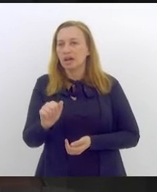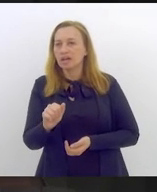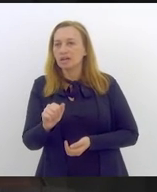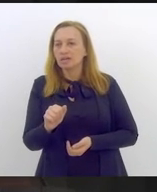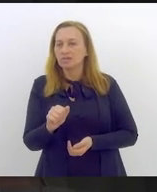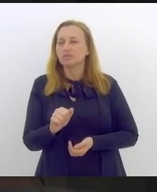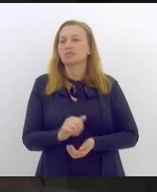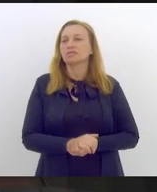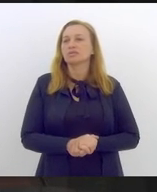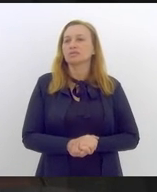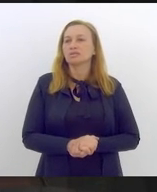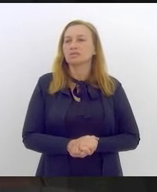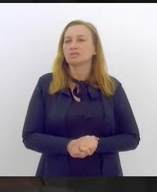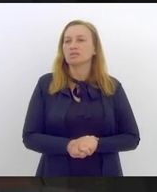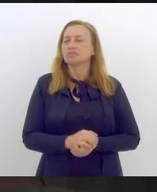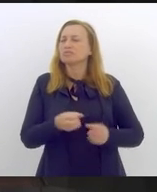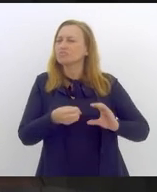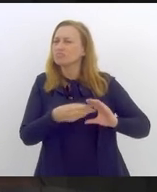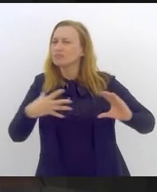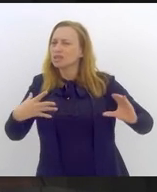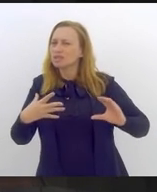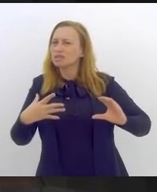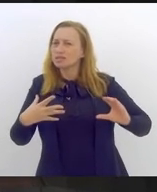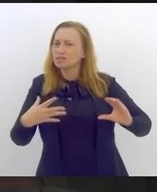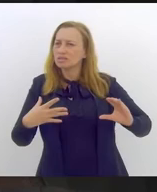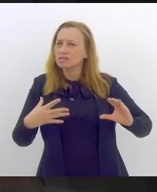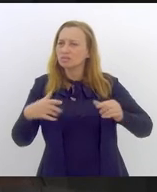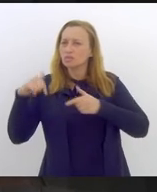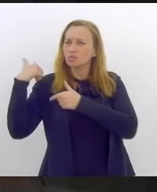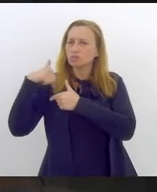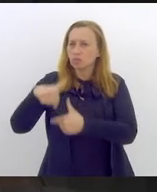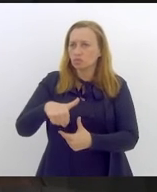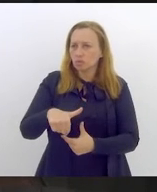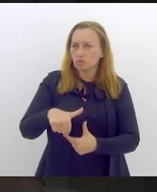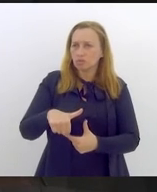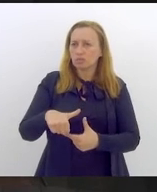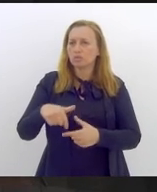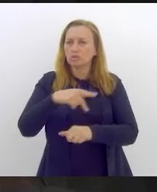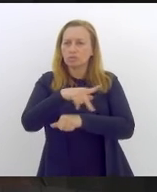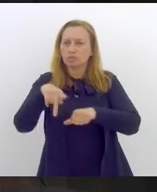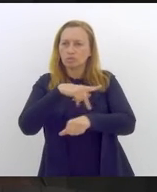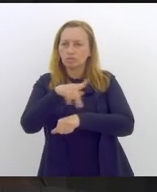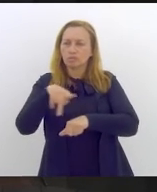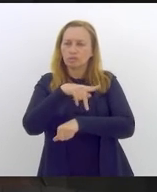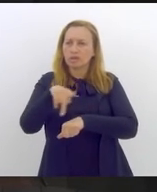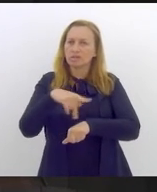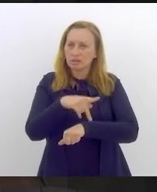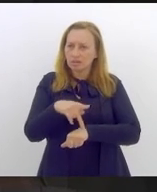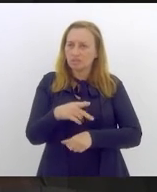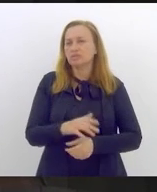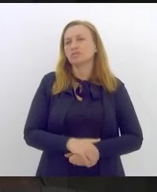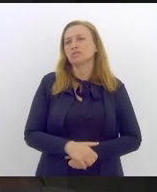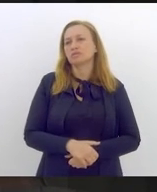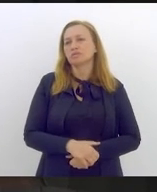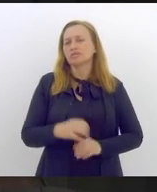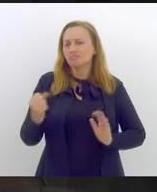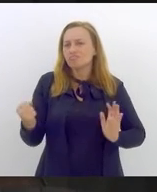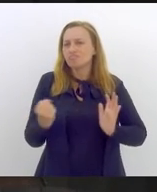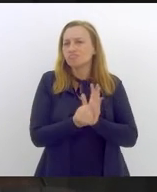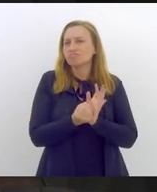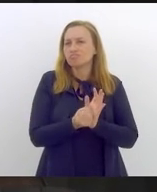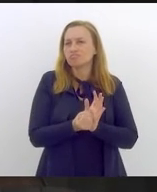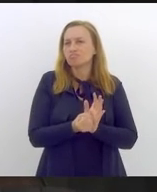o mandonismo com essas características conservadoras deste país tão conservador é tão marcado